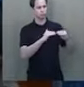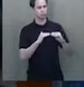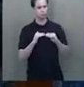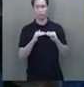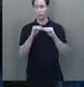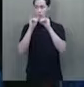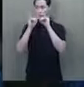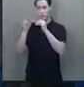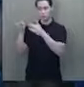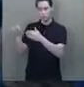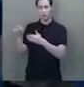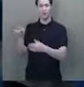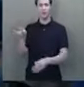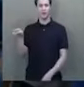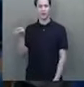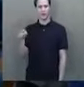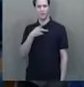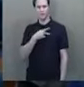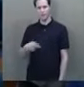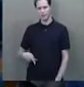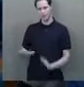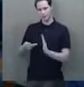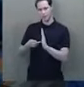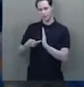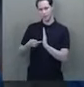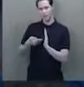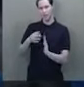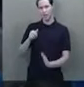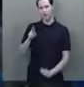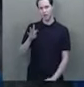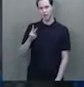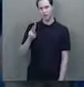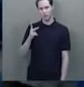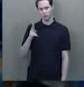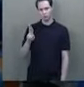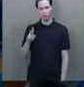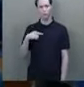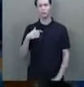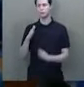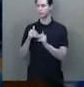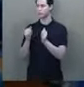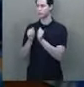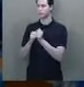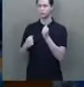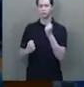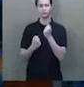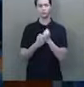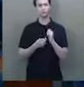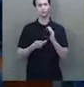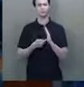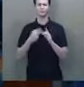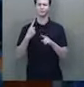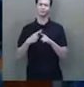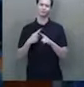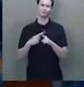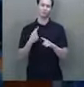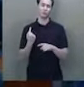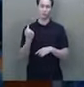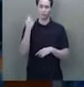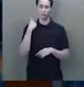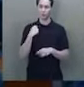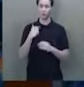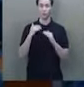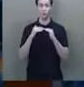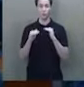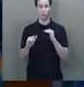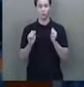presidente Arthur Lira que foi esse o encaminhamento dado pelo Senado e pedindo o esforço da Câmara dos Deputados, mesmo não sendo o acordo inicial dos quatro anos, que